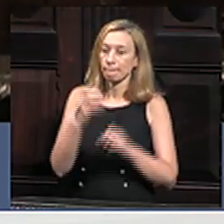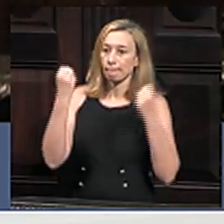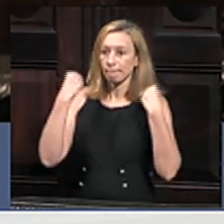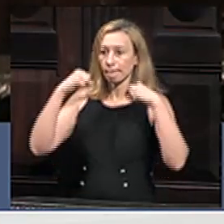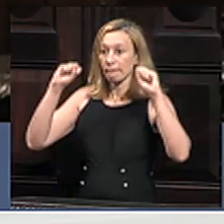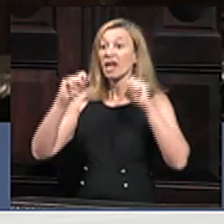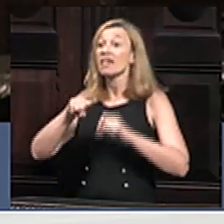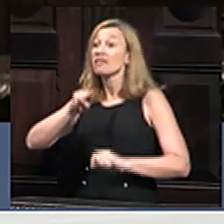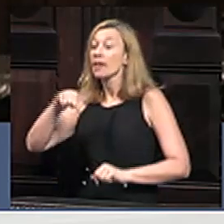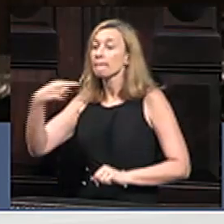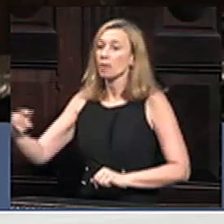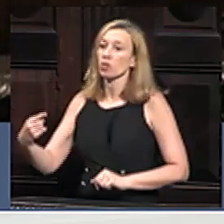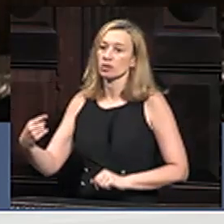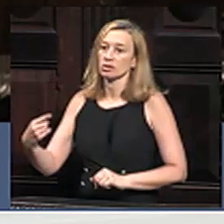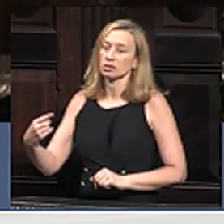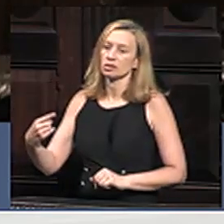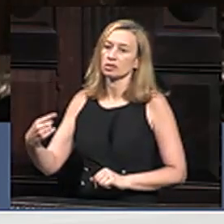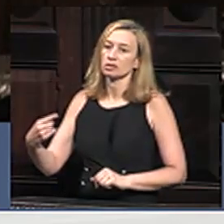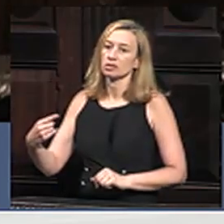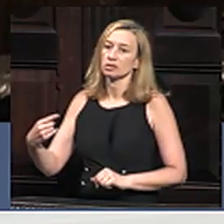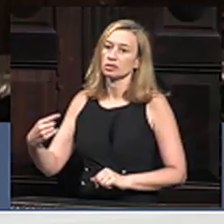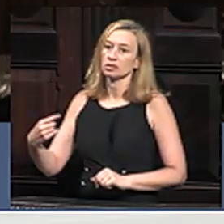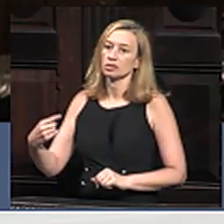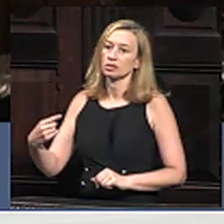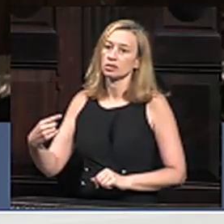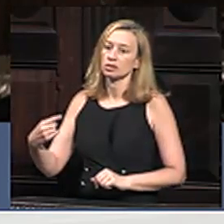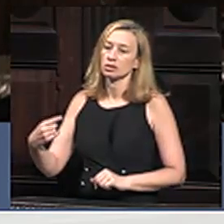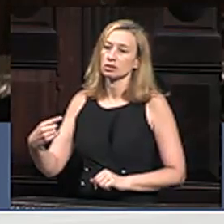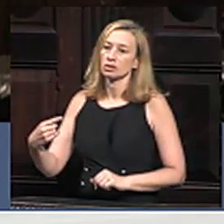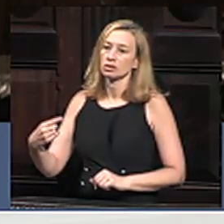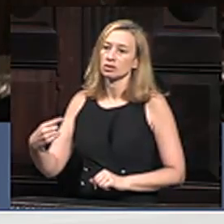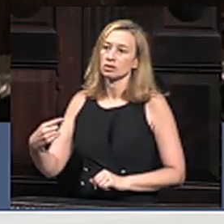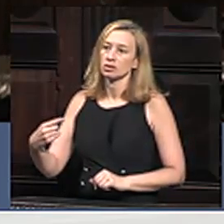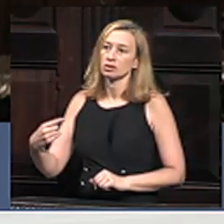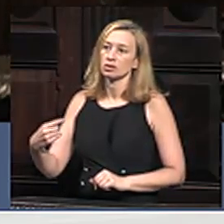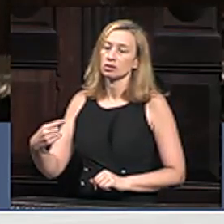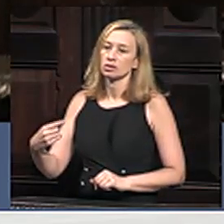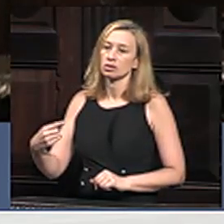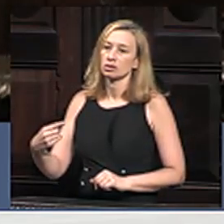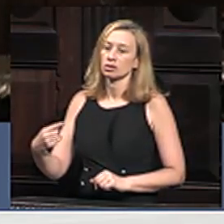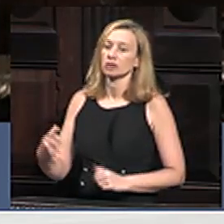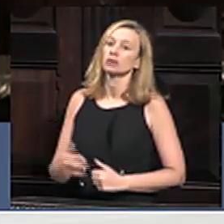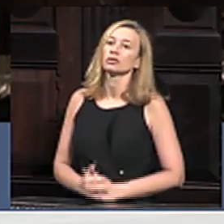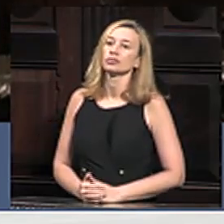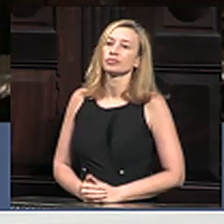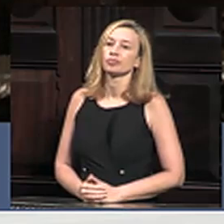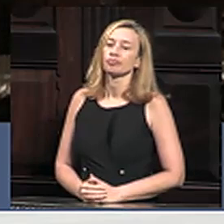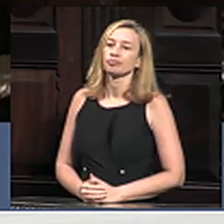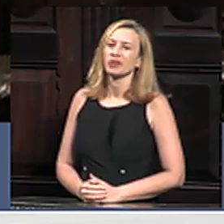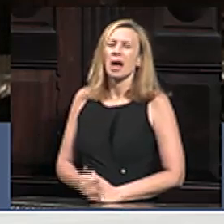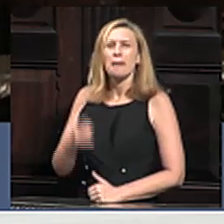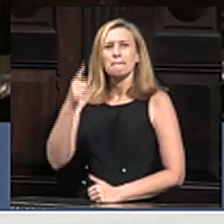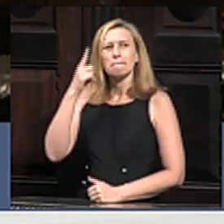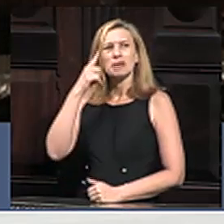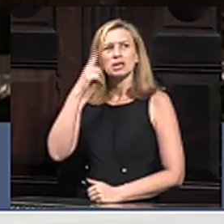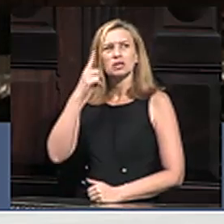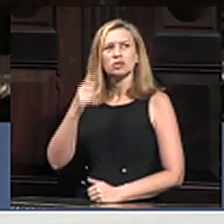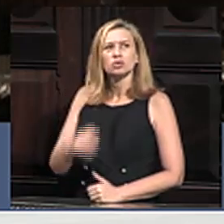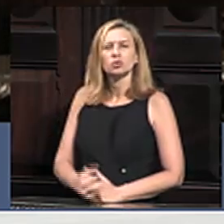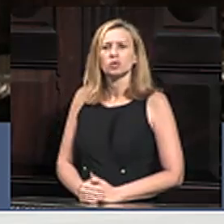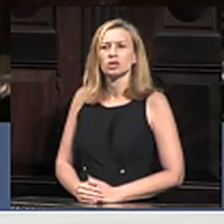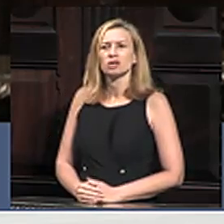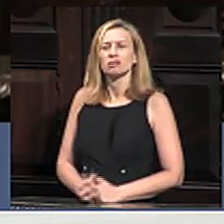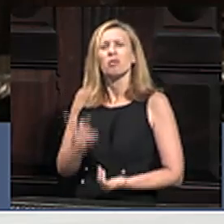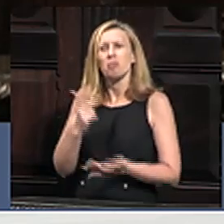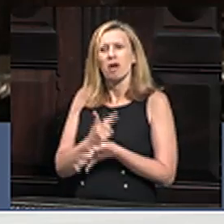reforma da Previdência ainda no exercício de 2018, a pressão é tão